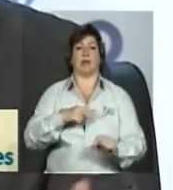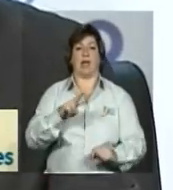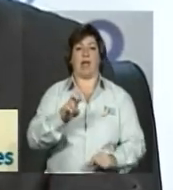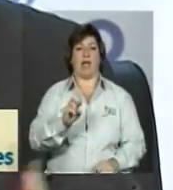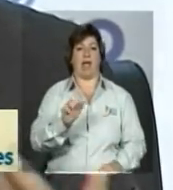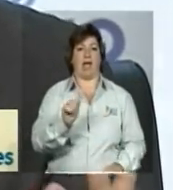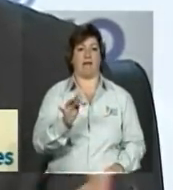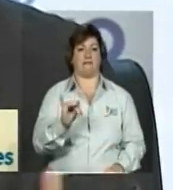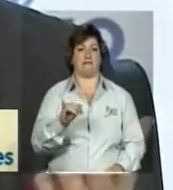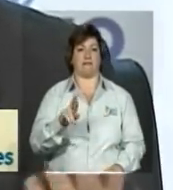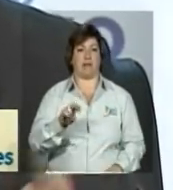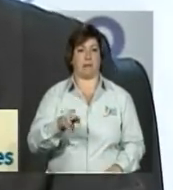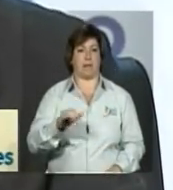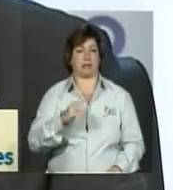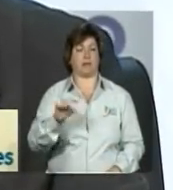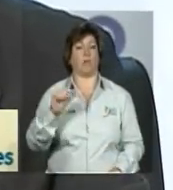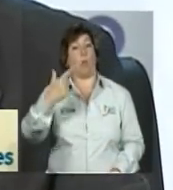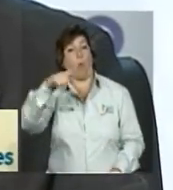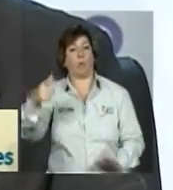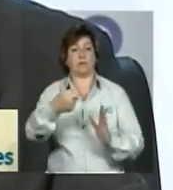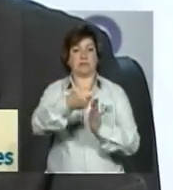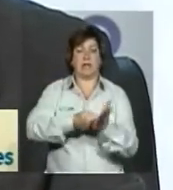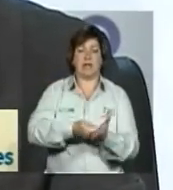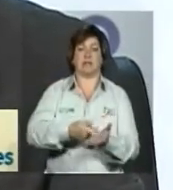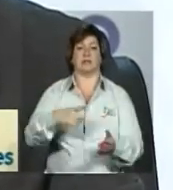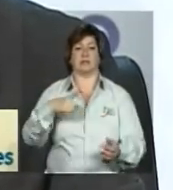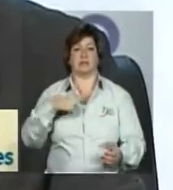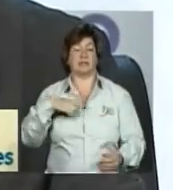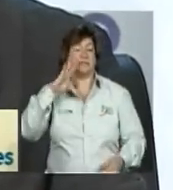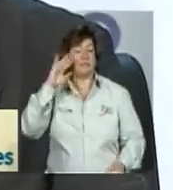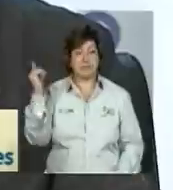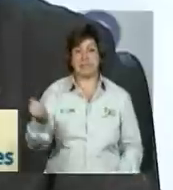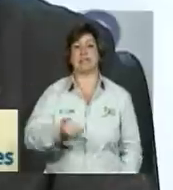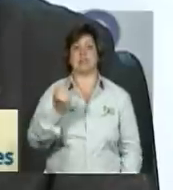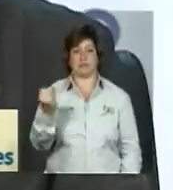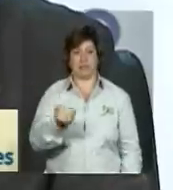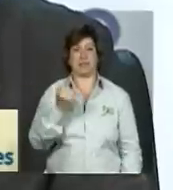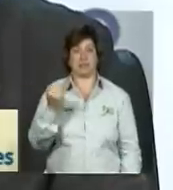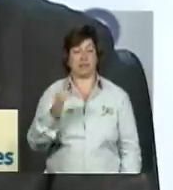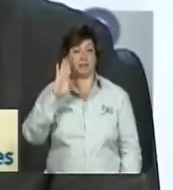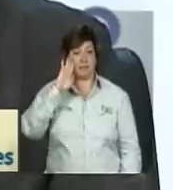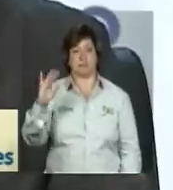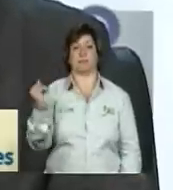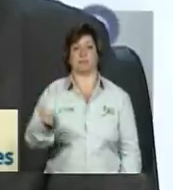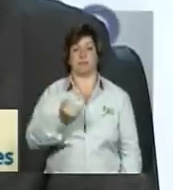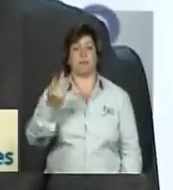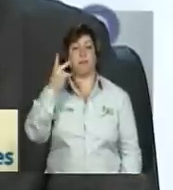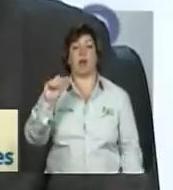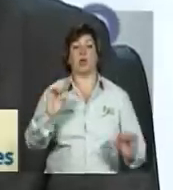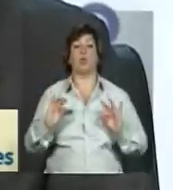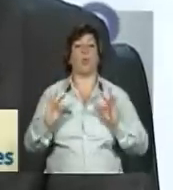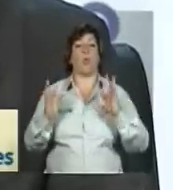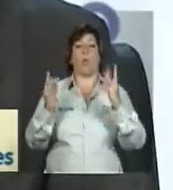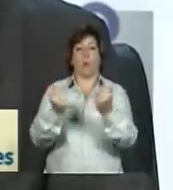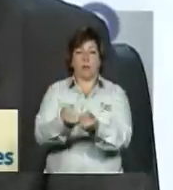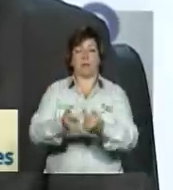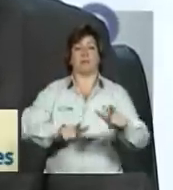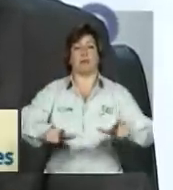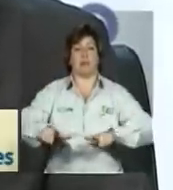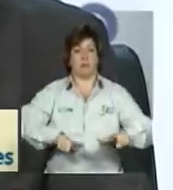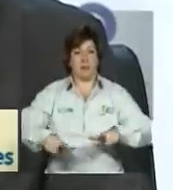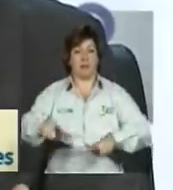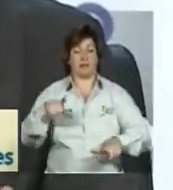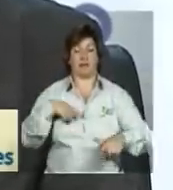reafirmação de outros textos seminais, cruciais, fundamentais para toda a atividade